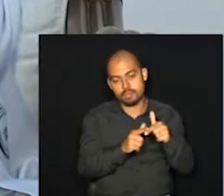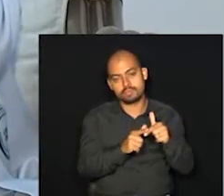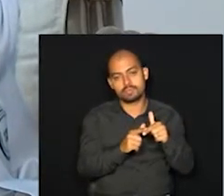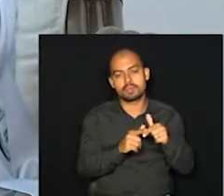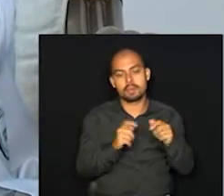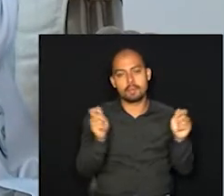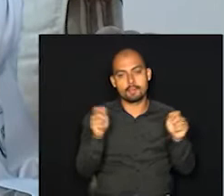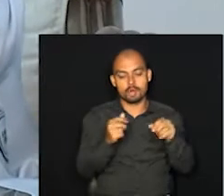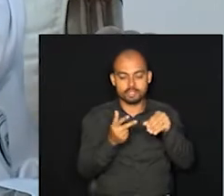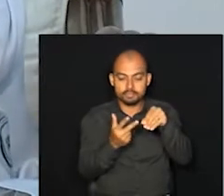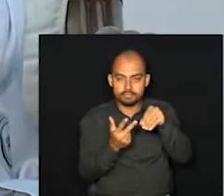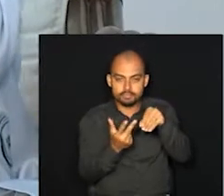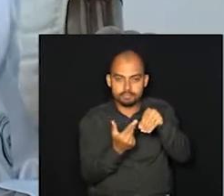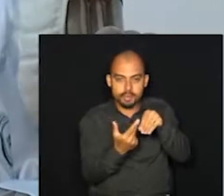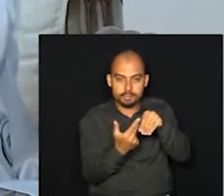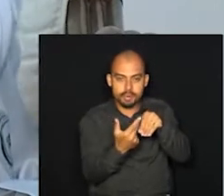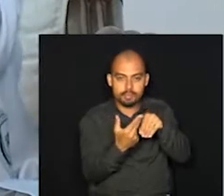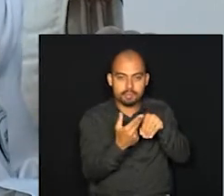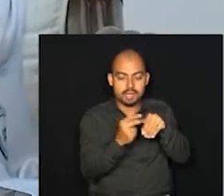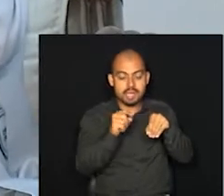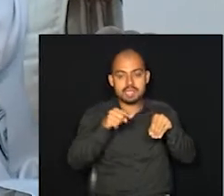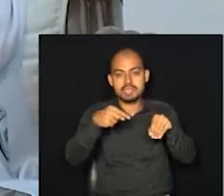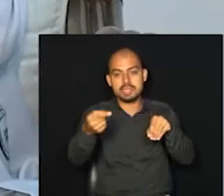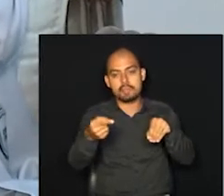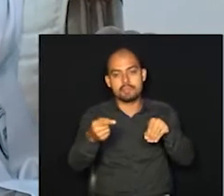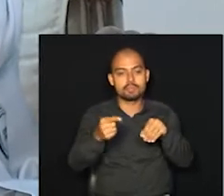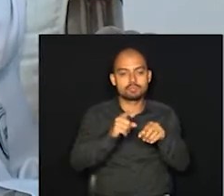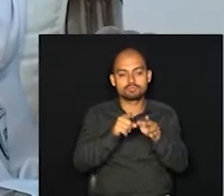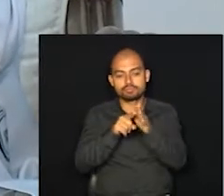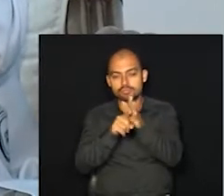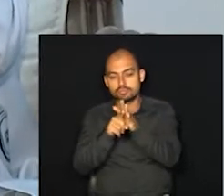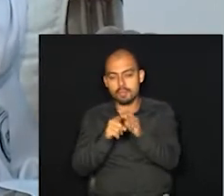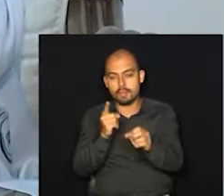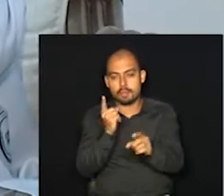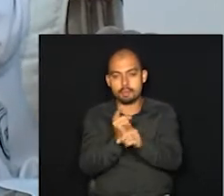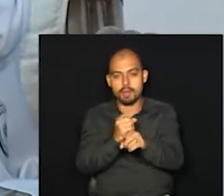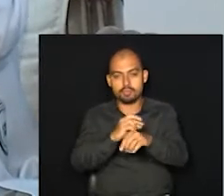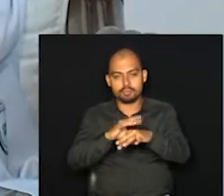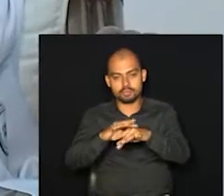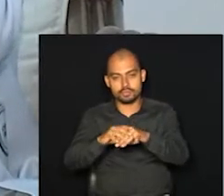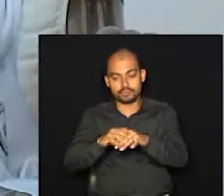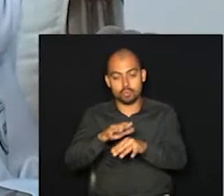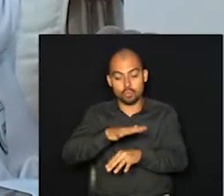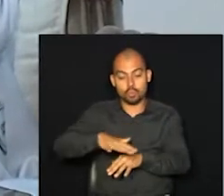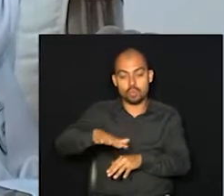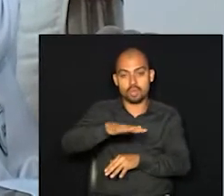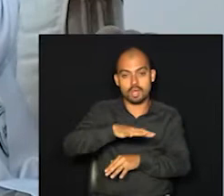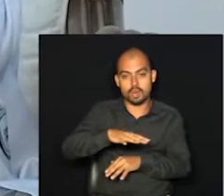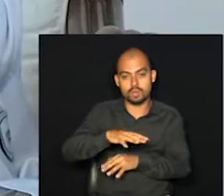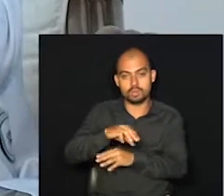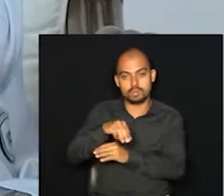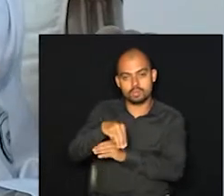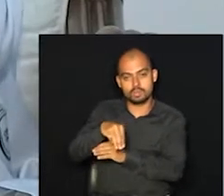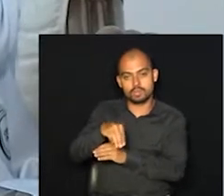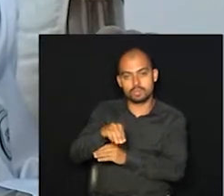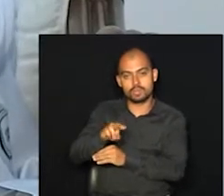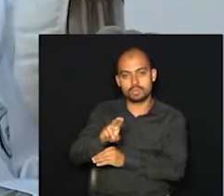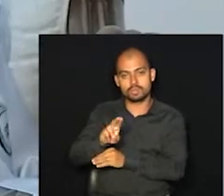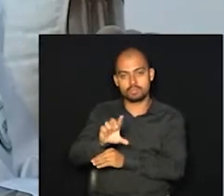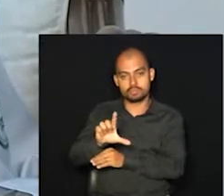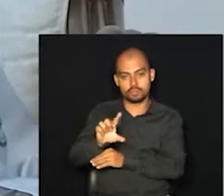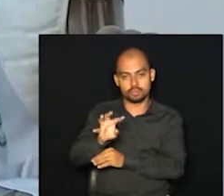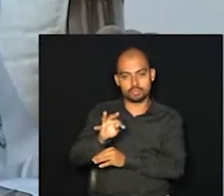E, posteriormente, o exame anatomopatológico, que será feito no multipat, se vier